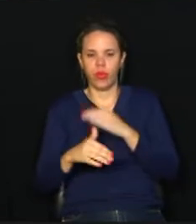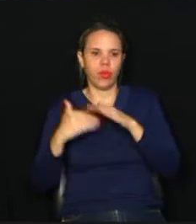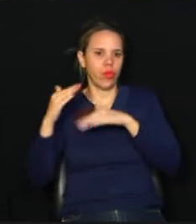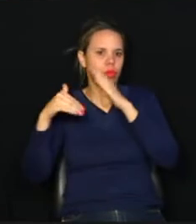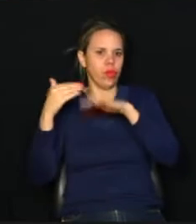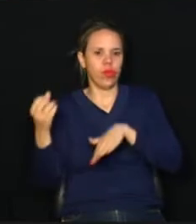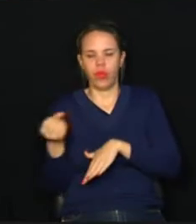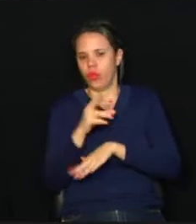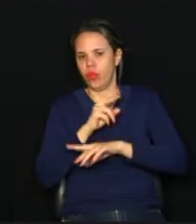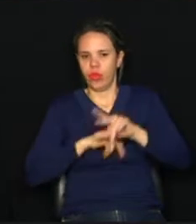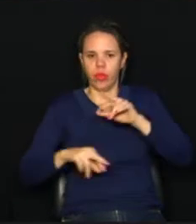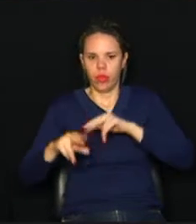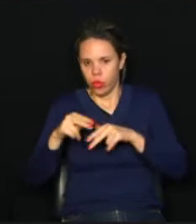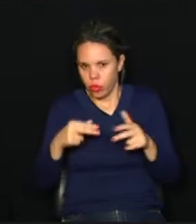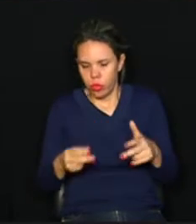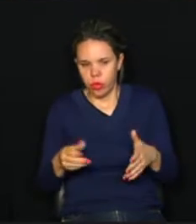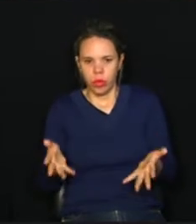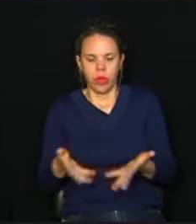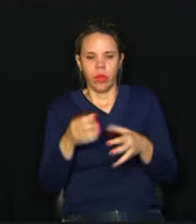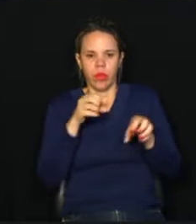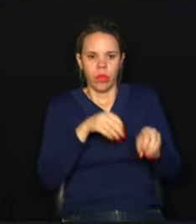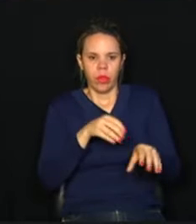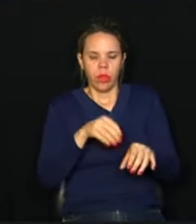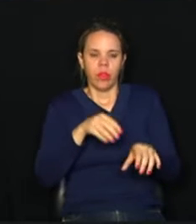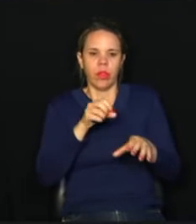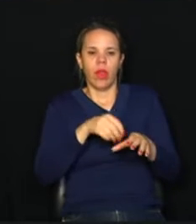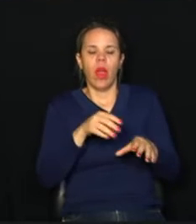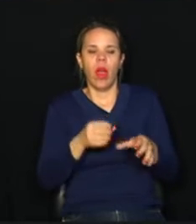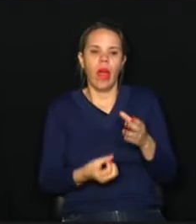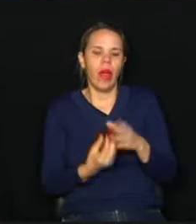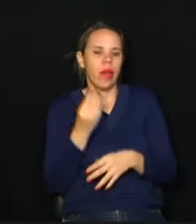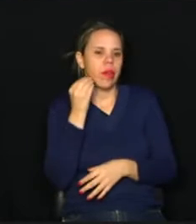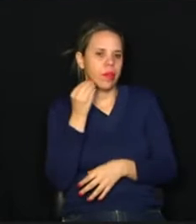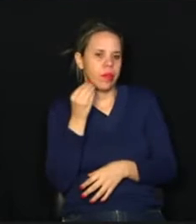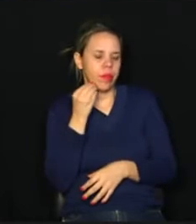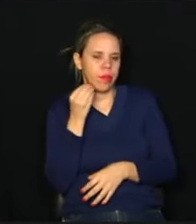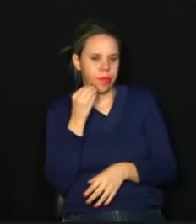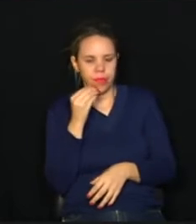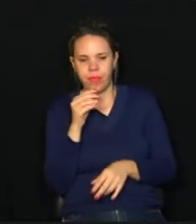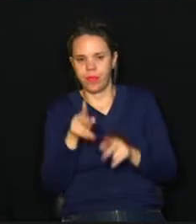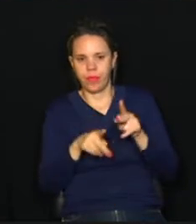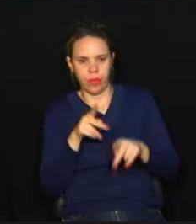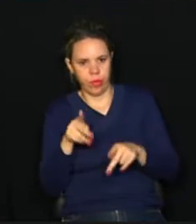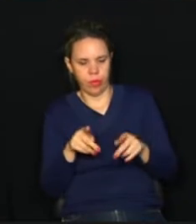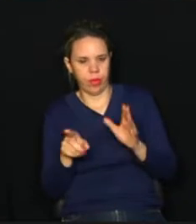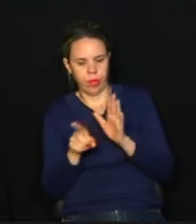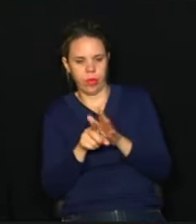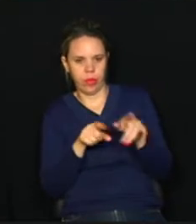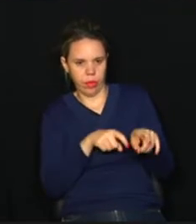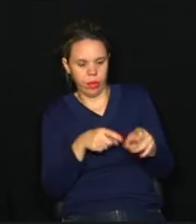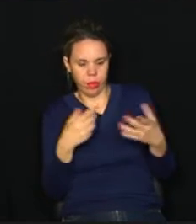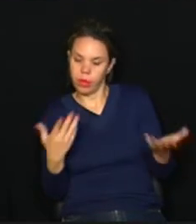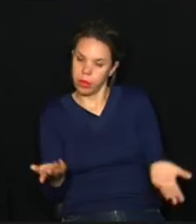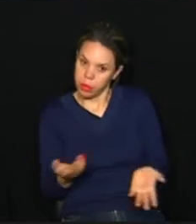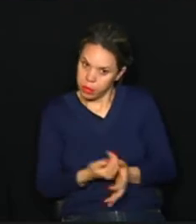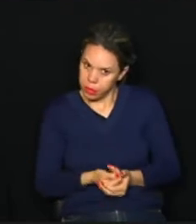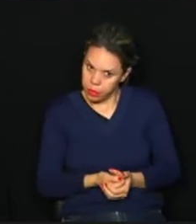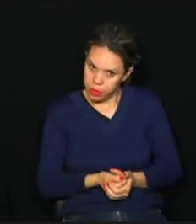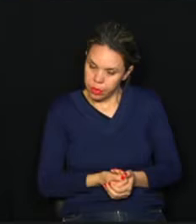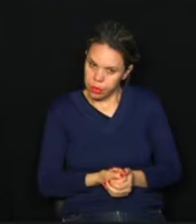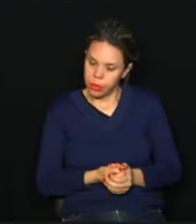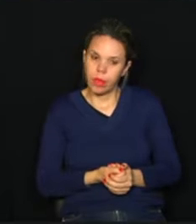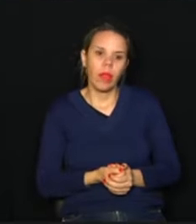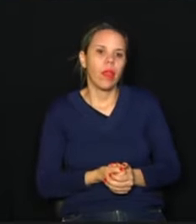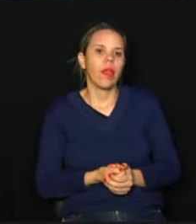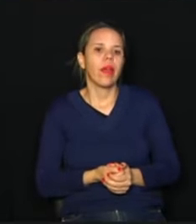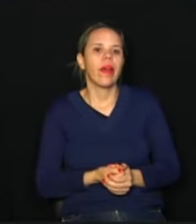novas variedades, cultivos, criando oportunidades para pequenos produtores. Então, esse é o ponto